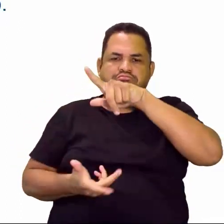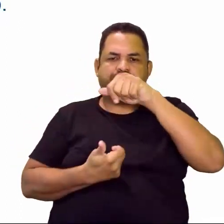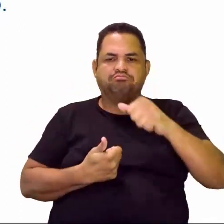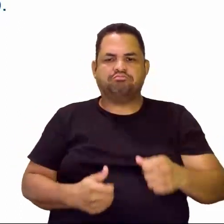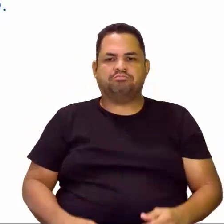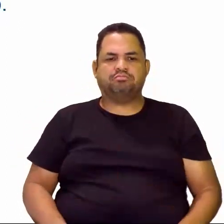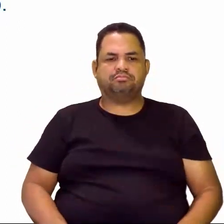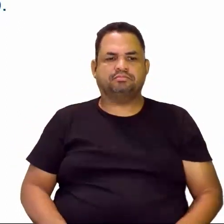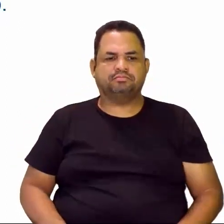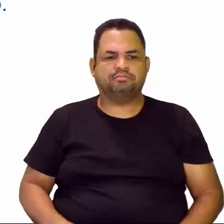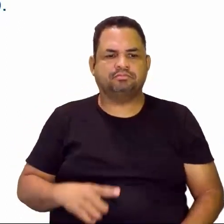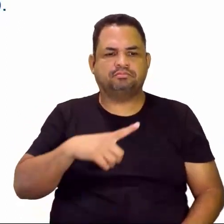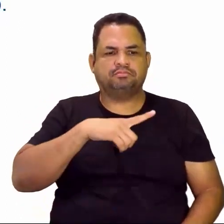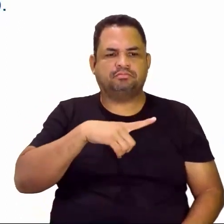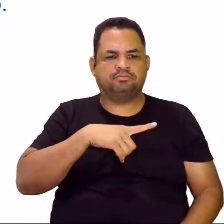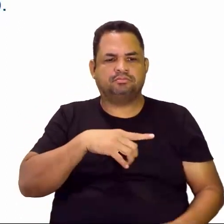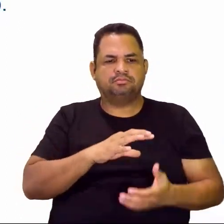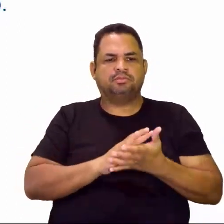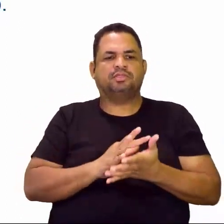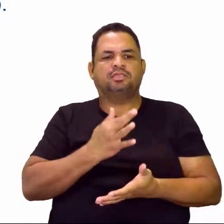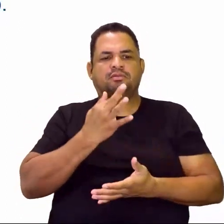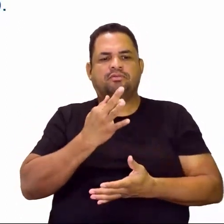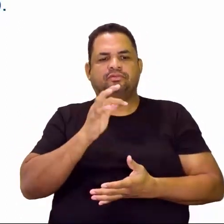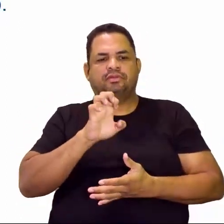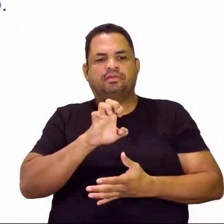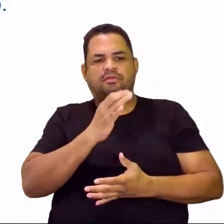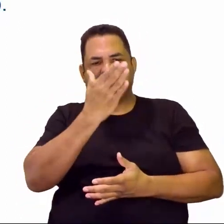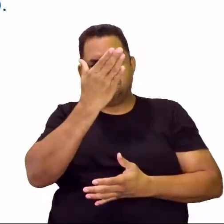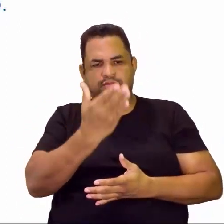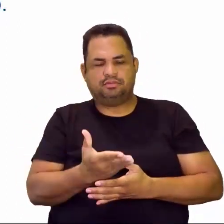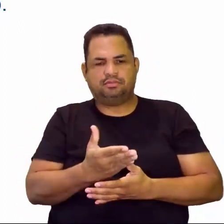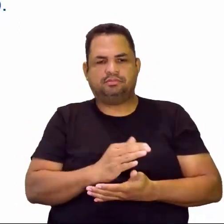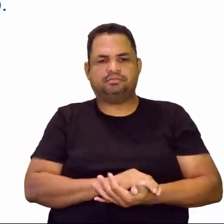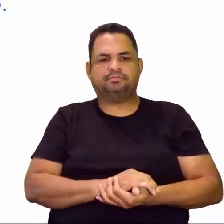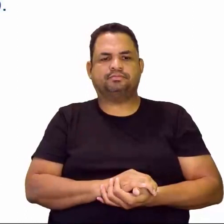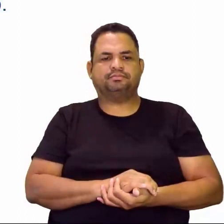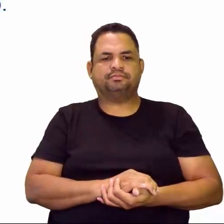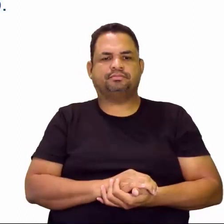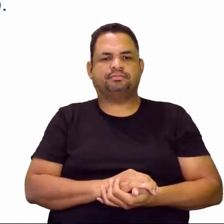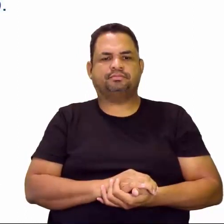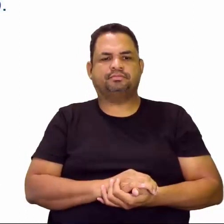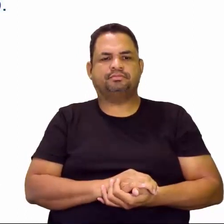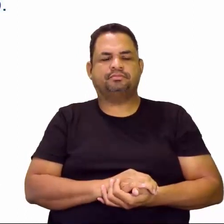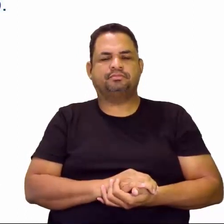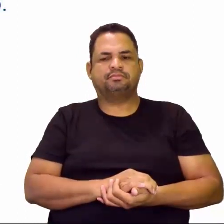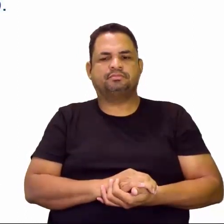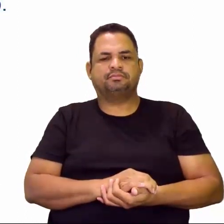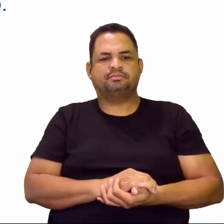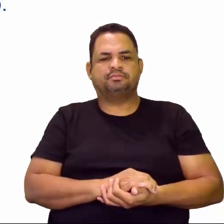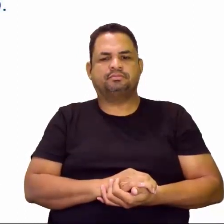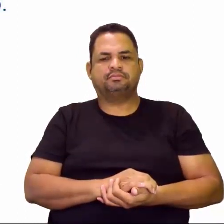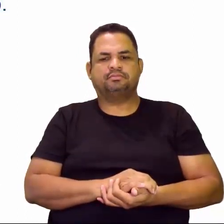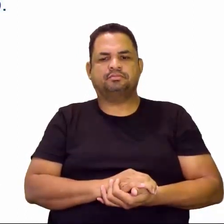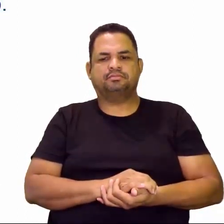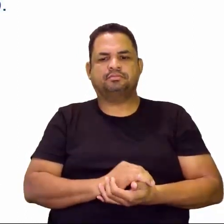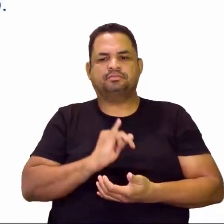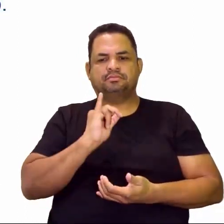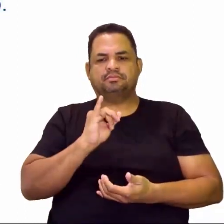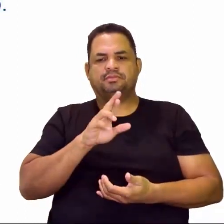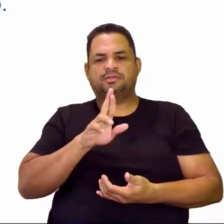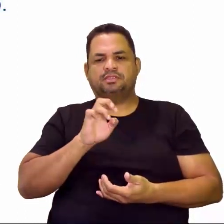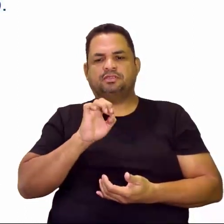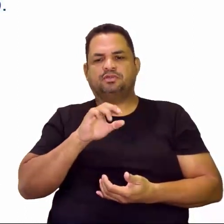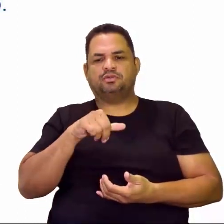IUPAC, né? Aqui nós temos o ferro, que, digamos, Iron. Iron é ferro em